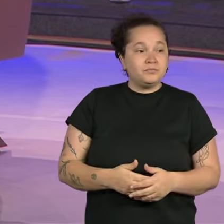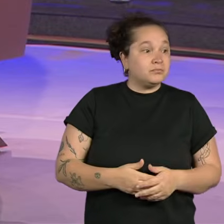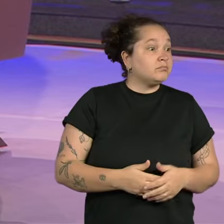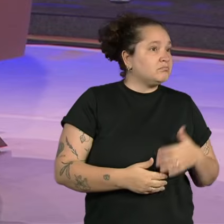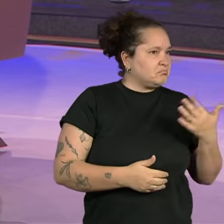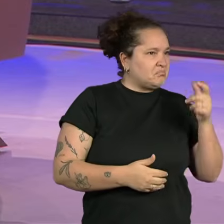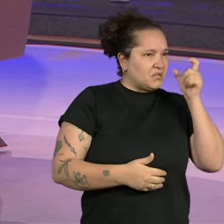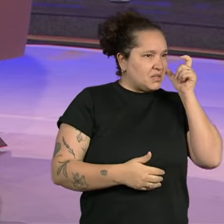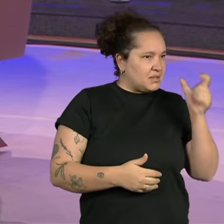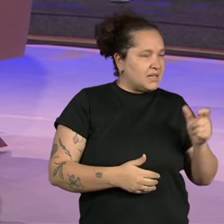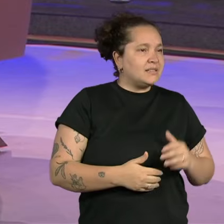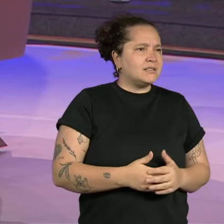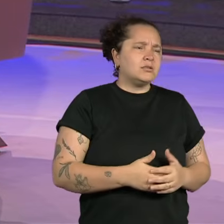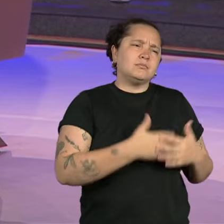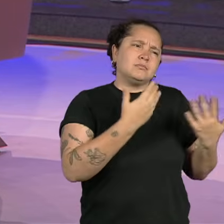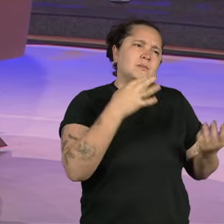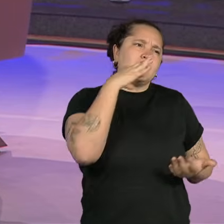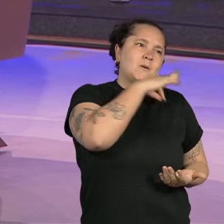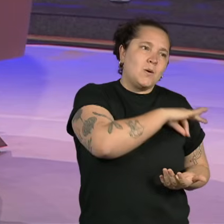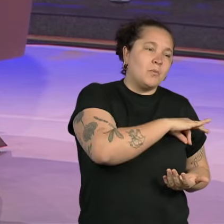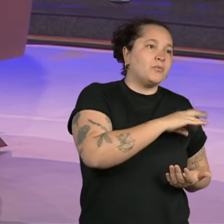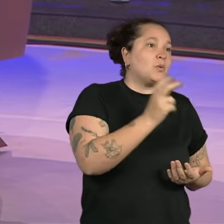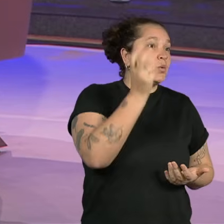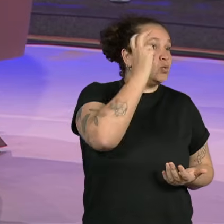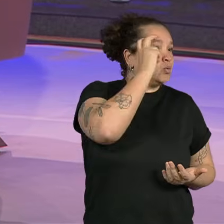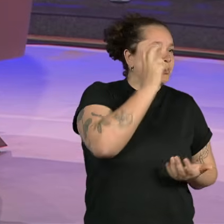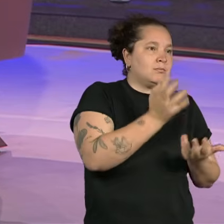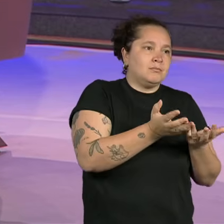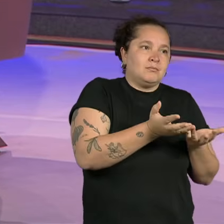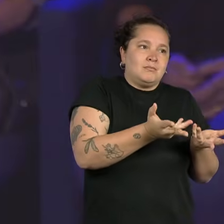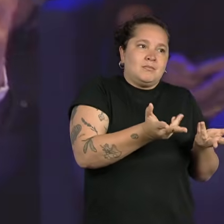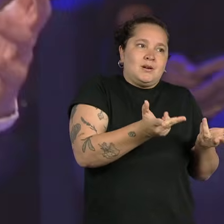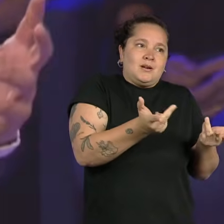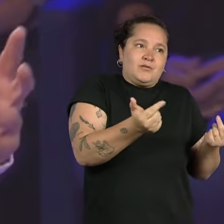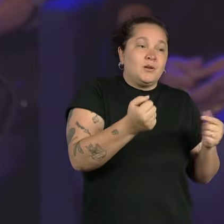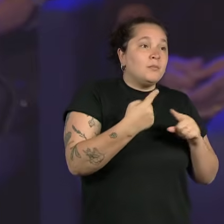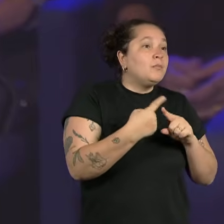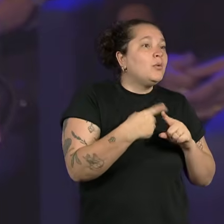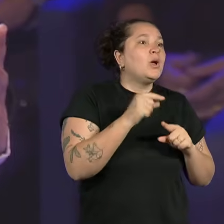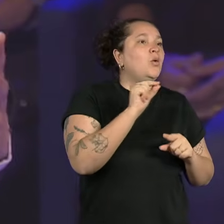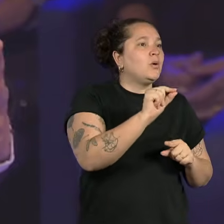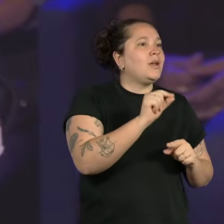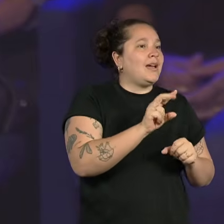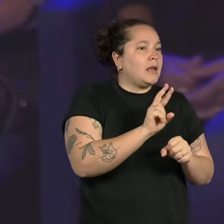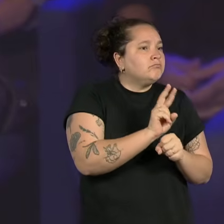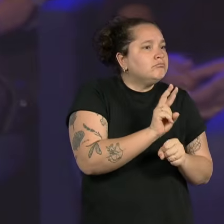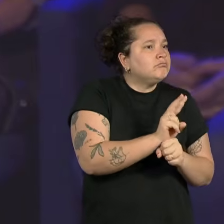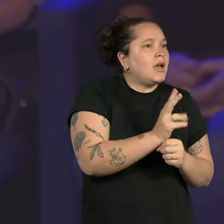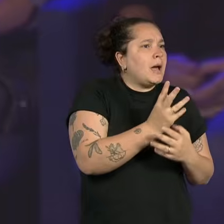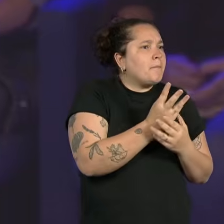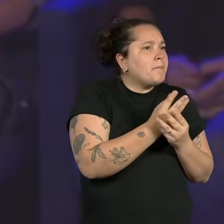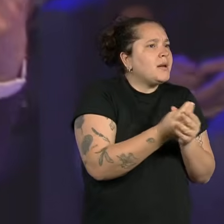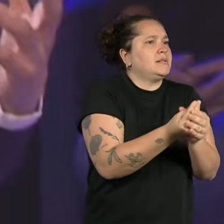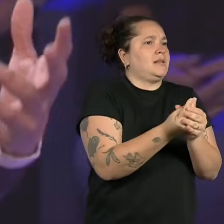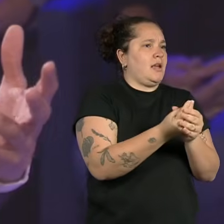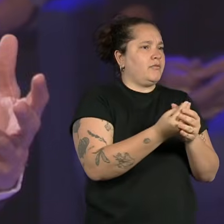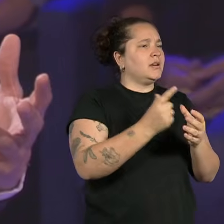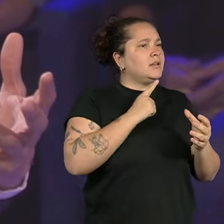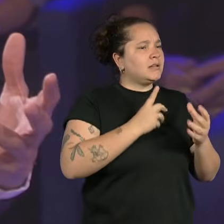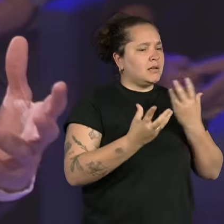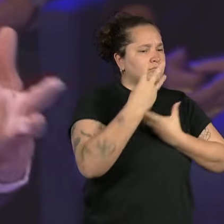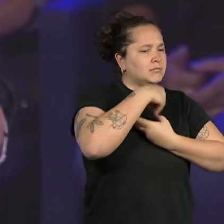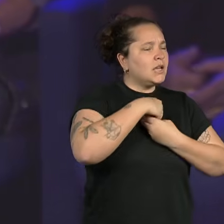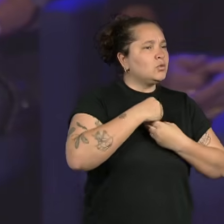interessante que, é claro que a cultura ela é uma maravilha porque ela cultua, porque ela cultiva, ela tem uma dimensão da sensibilidade humana e